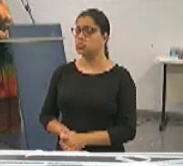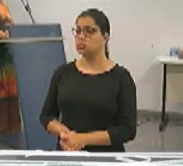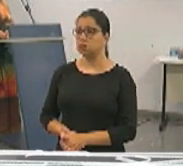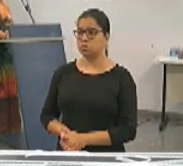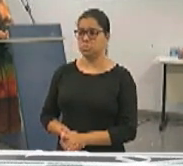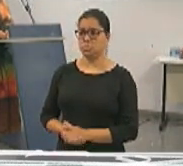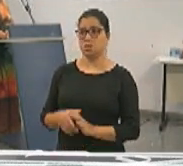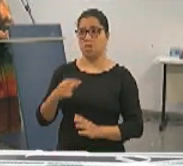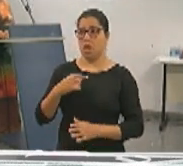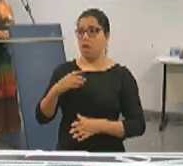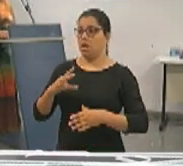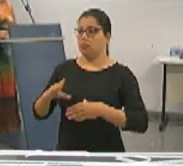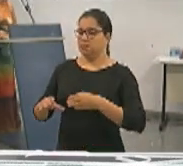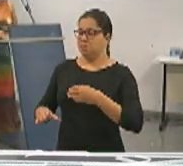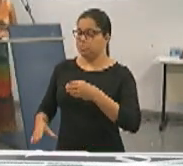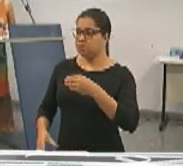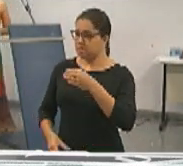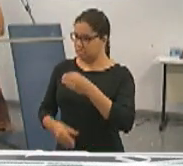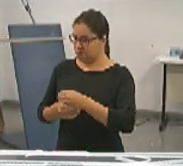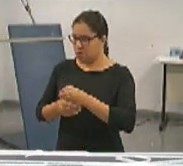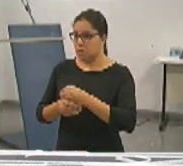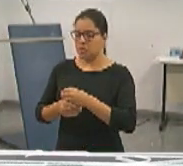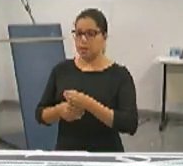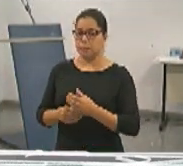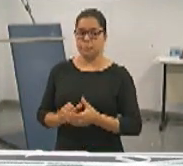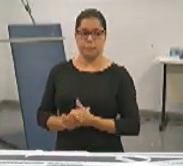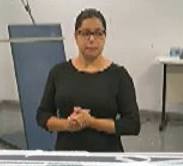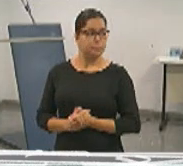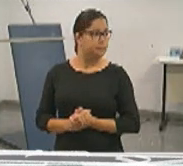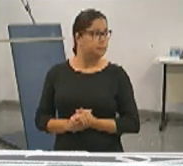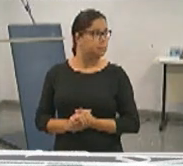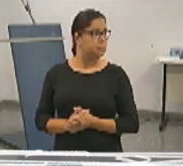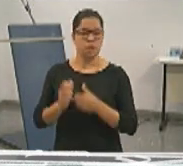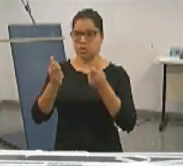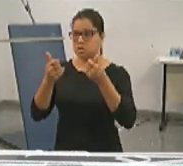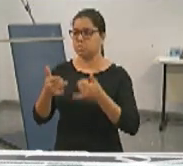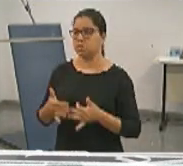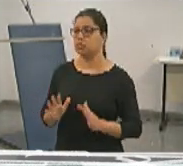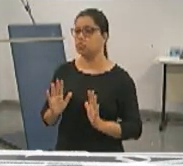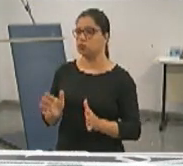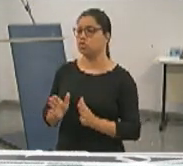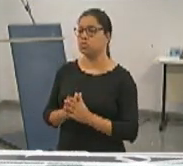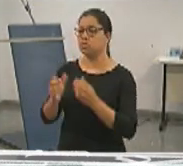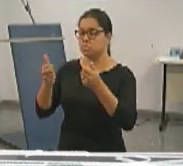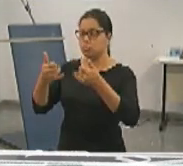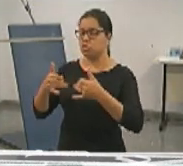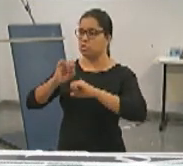Ok. Tendo sido contemplado, não